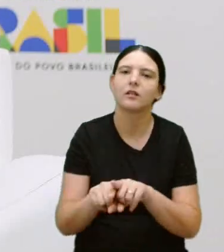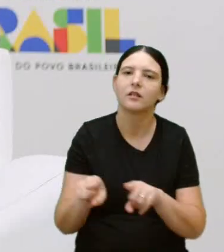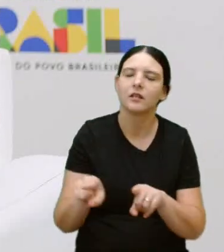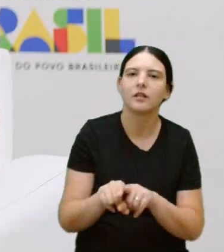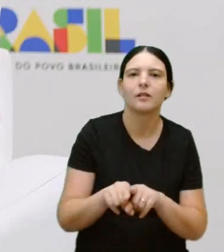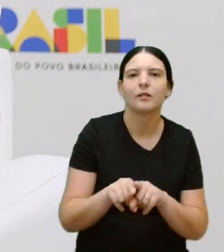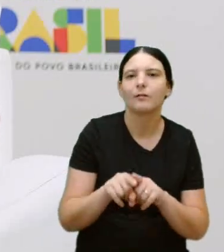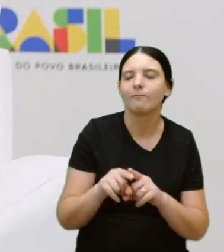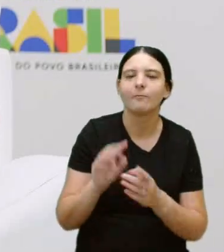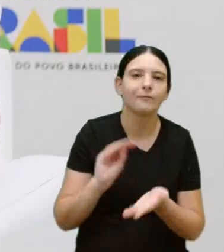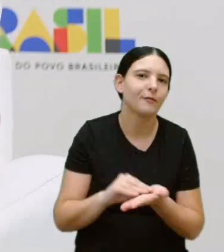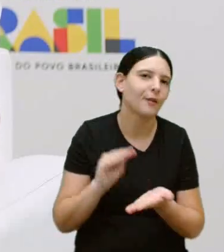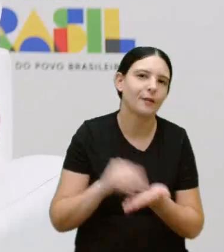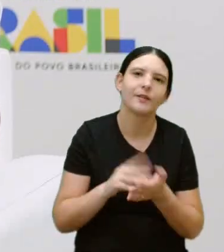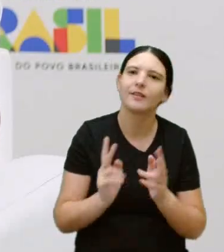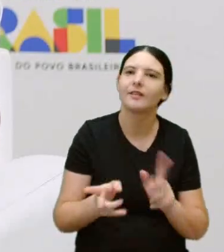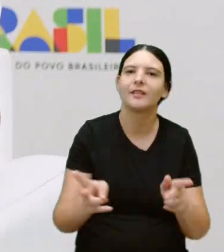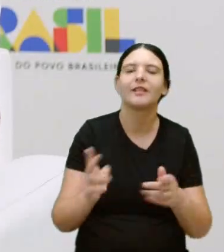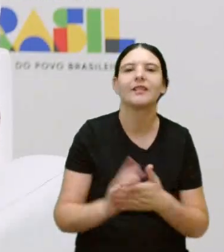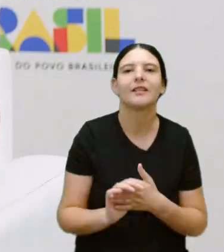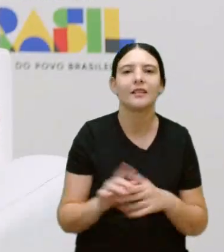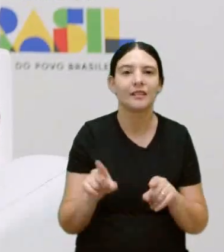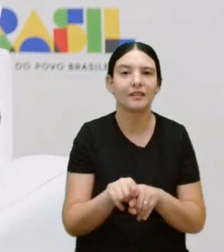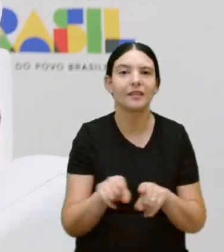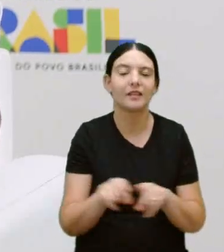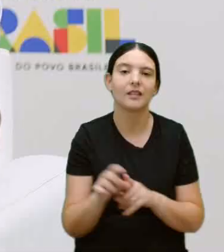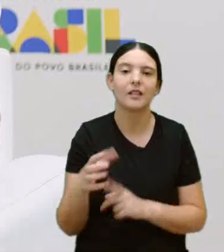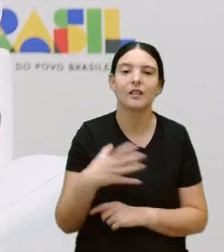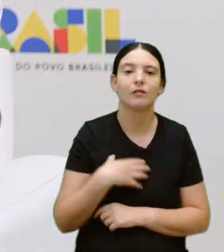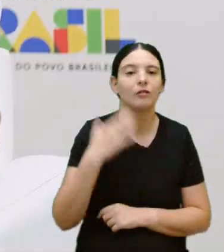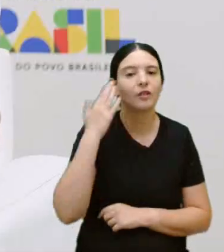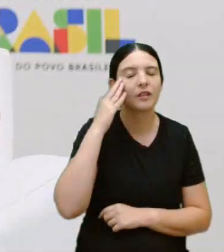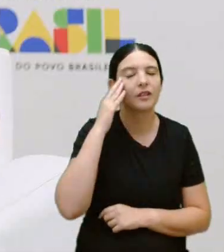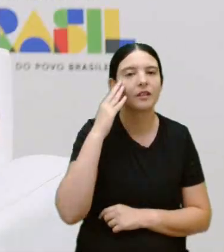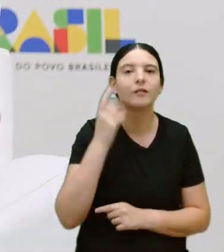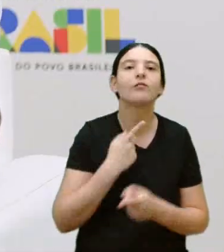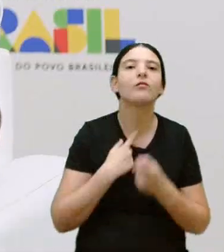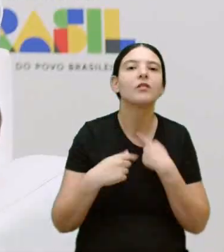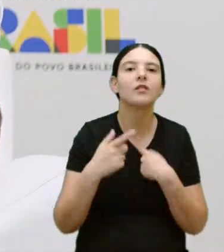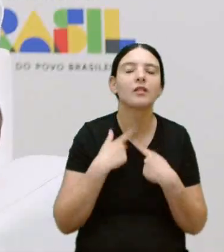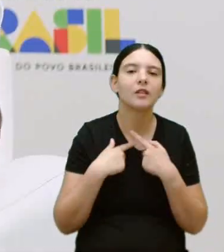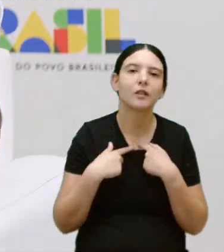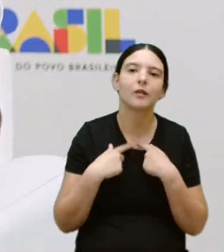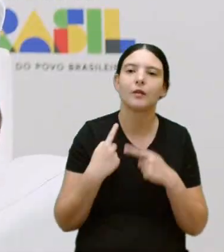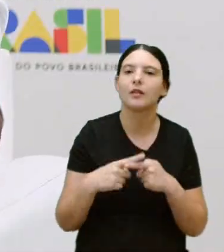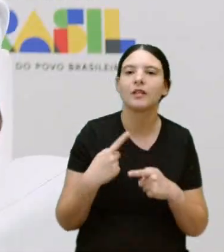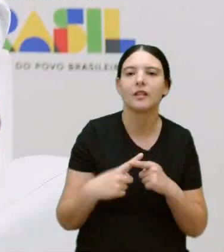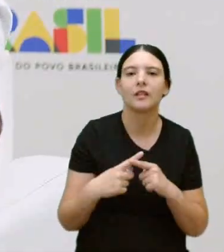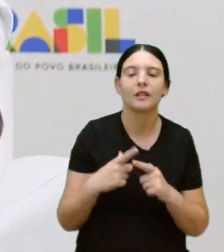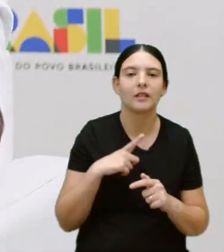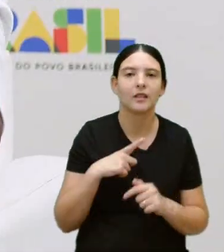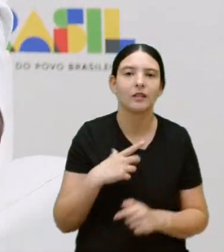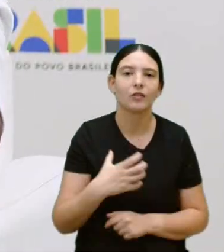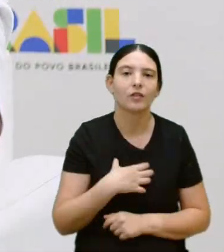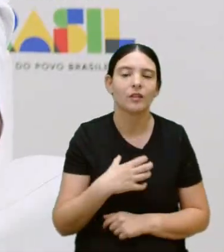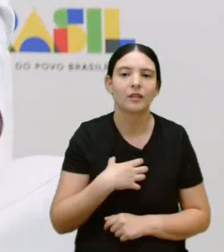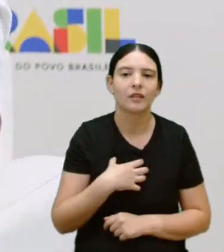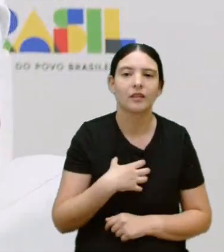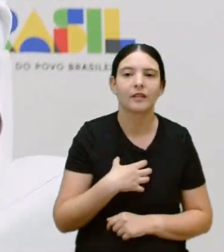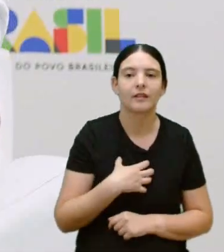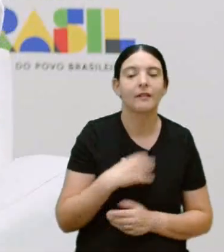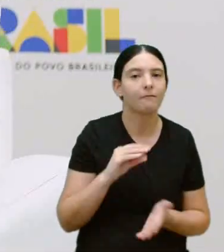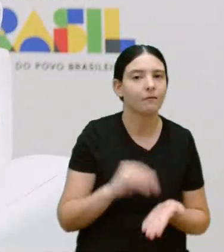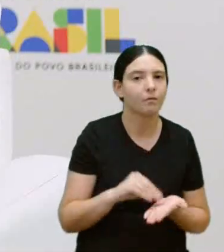falta. E aí tem uma forma de compreender desejo. Tem basicamente uma forma de compreender desejo, que é como falta. Eu